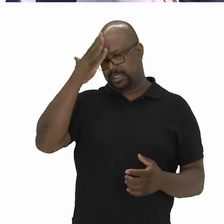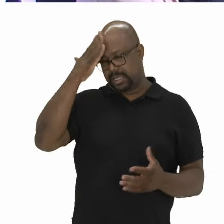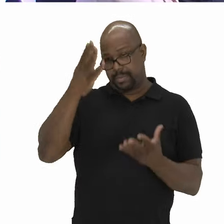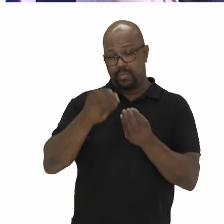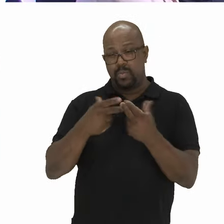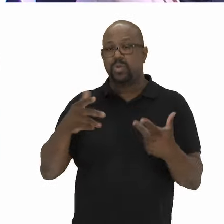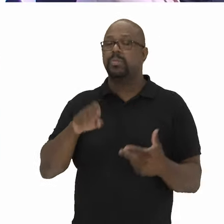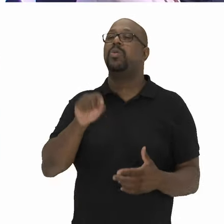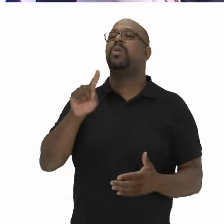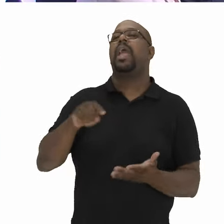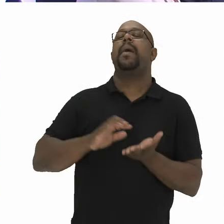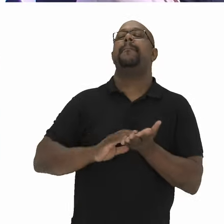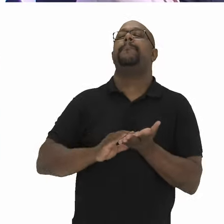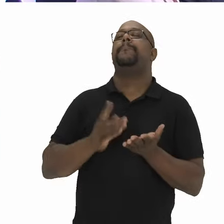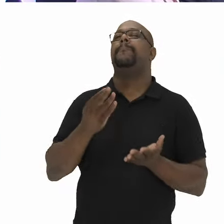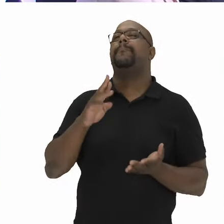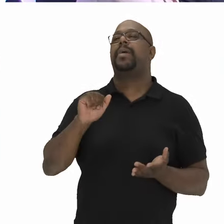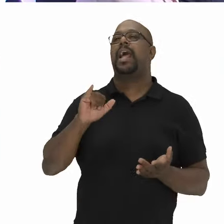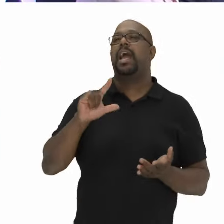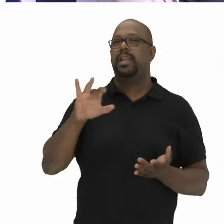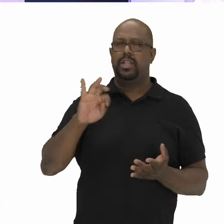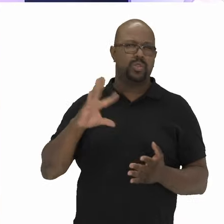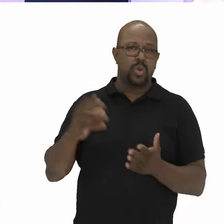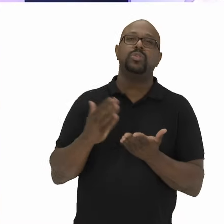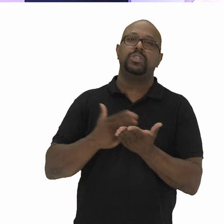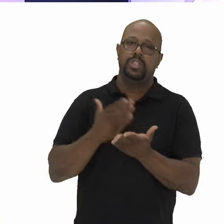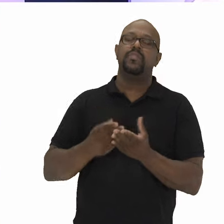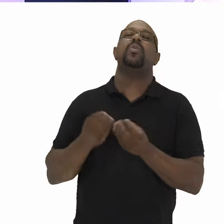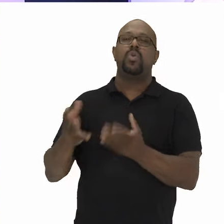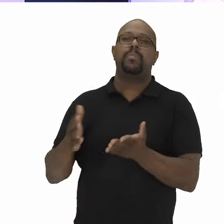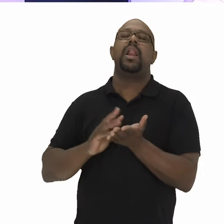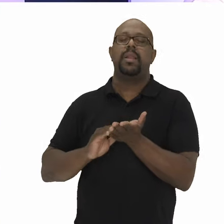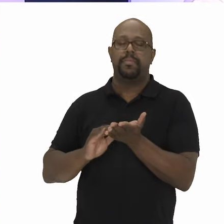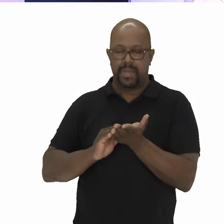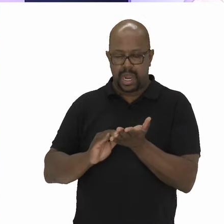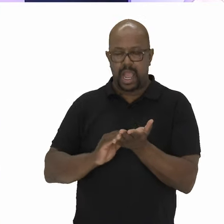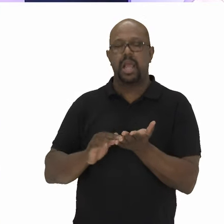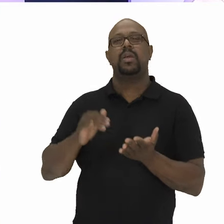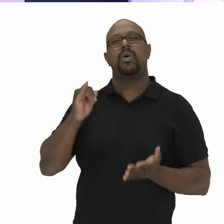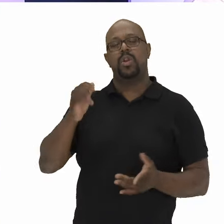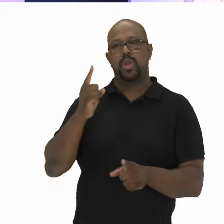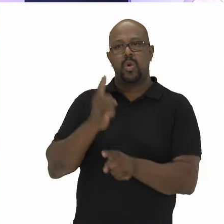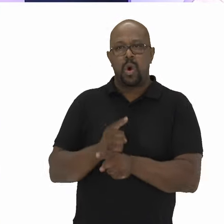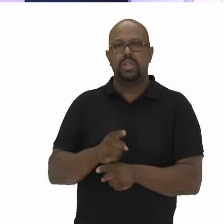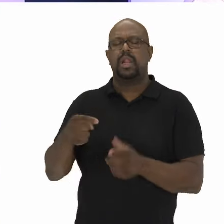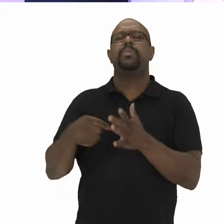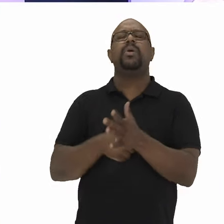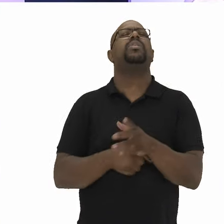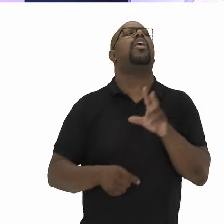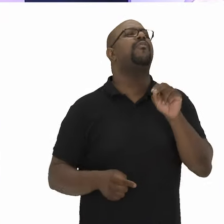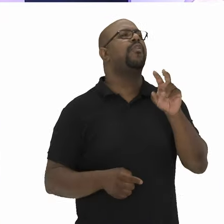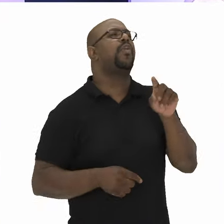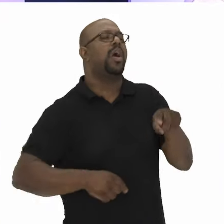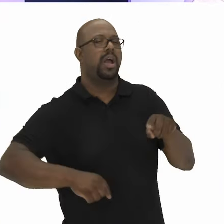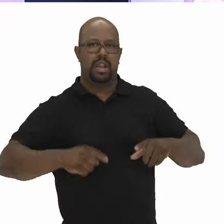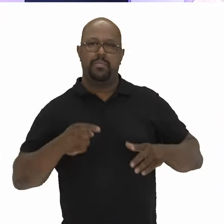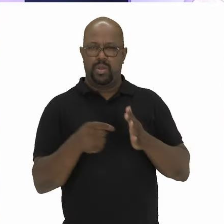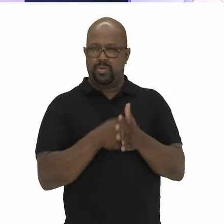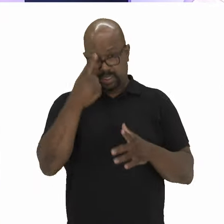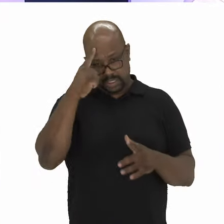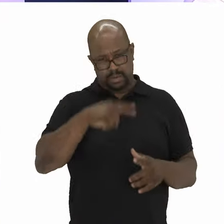por exemplo ela sabe muito bem o que que é brile né porque todos os livros que eu posso eu dou para ela em Braile também quando eu encontro Então ela pergunta